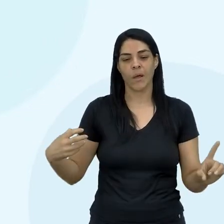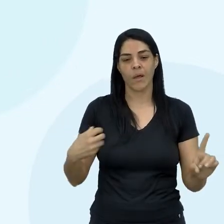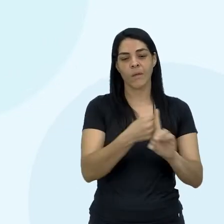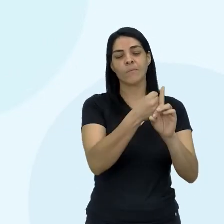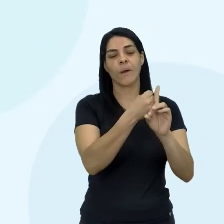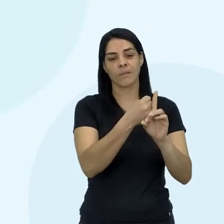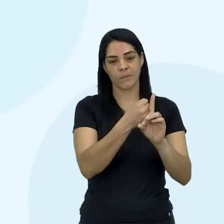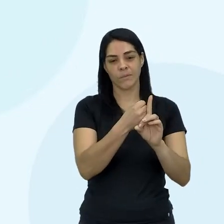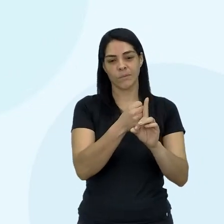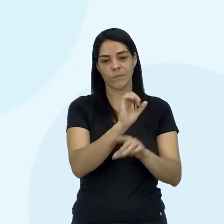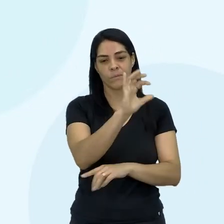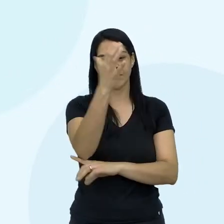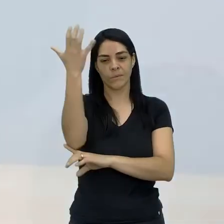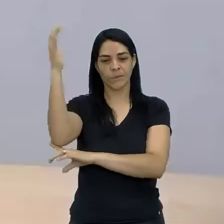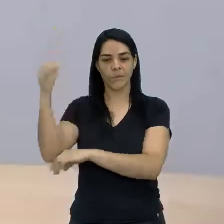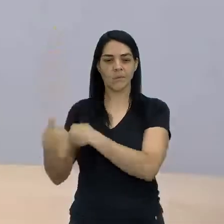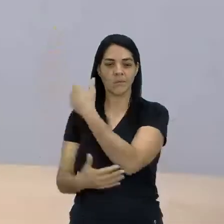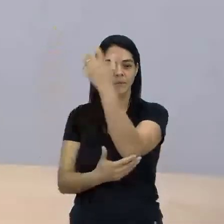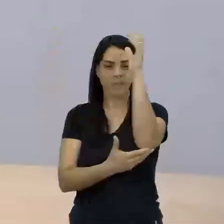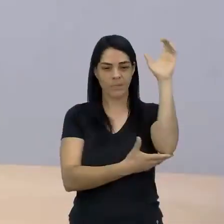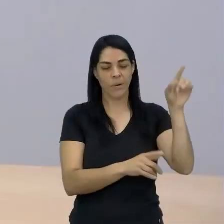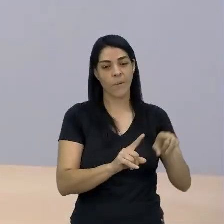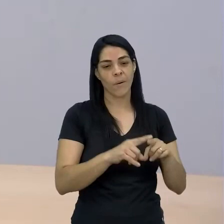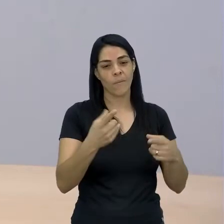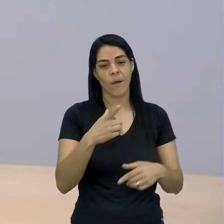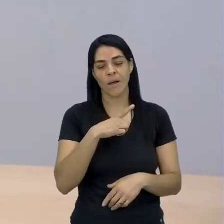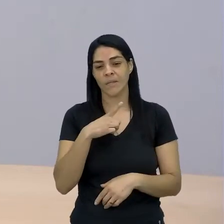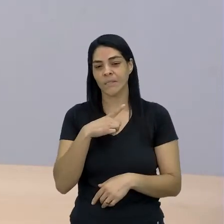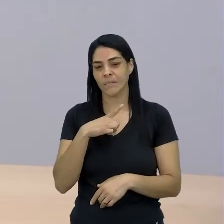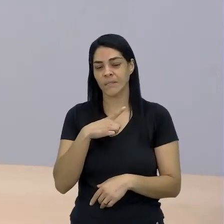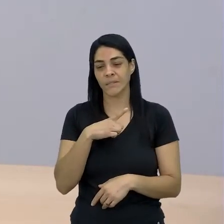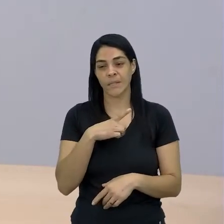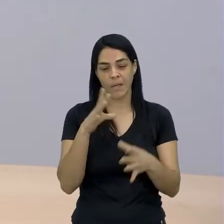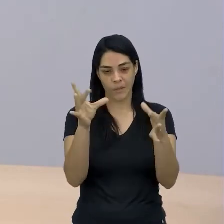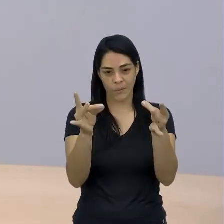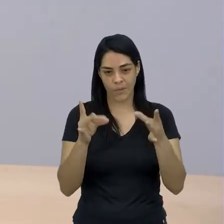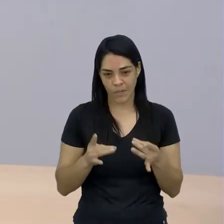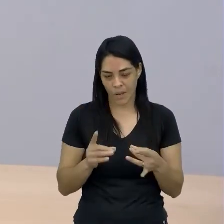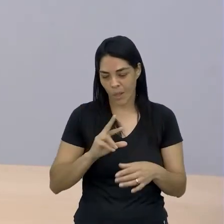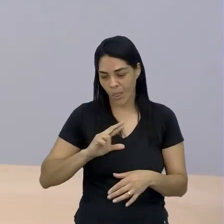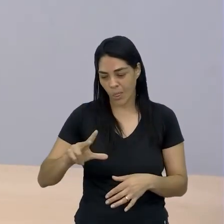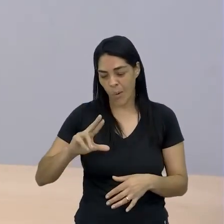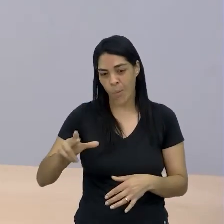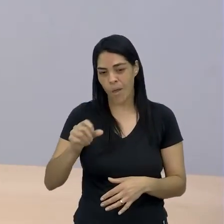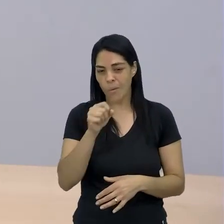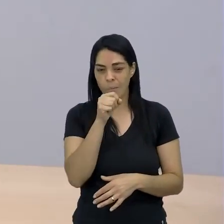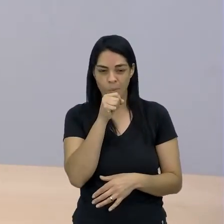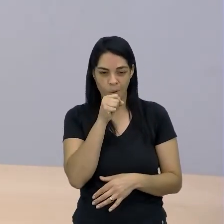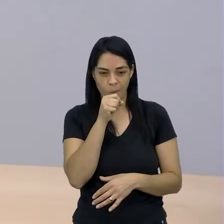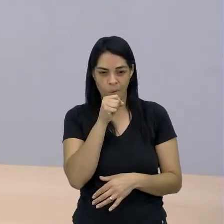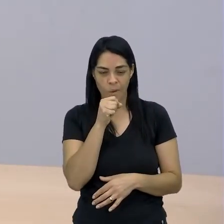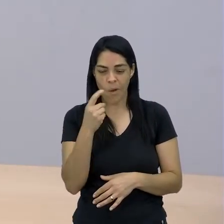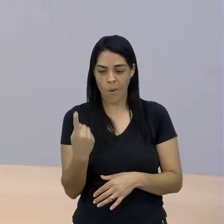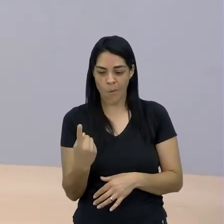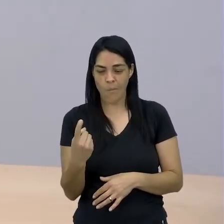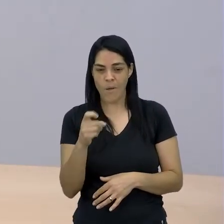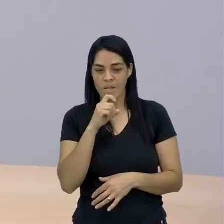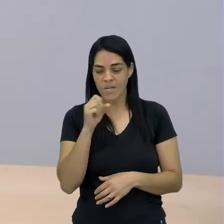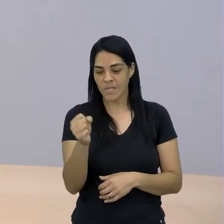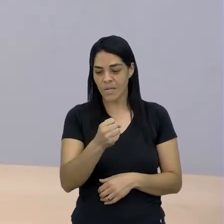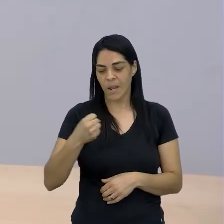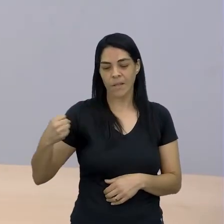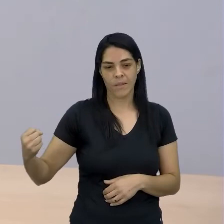ambiental. Só que tem um detalhe, né, galera? Não é um microfone, não é uma geladeira, não é um